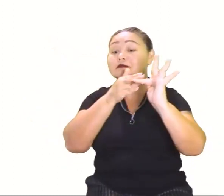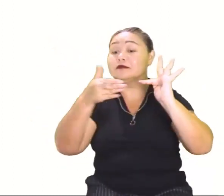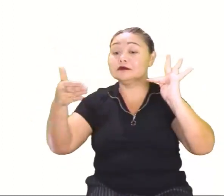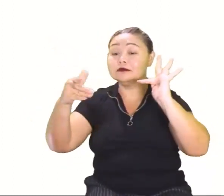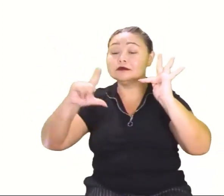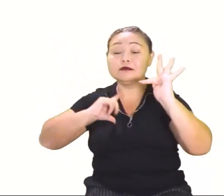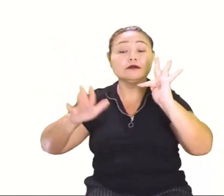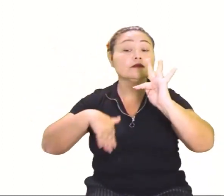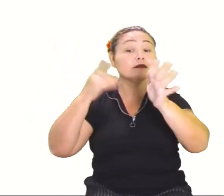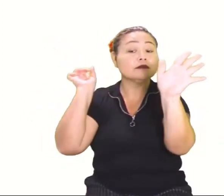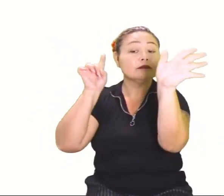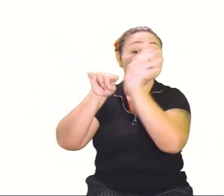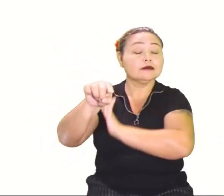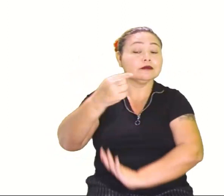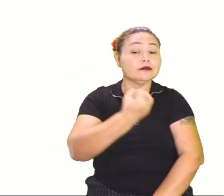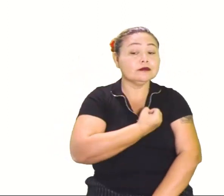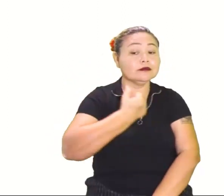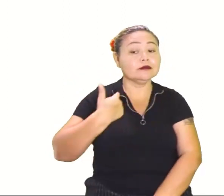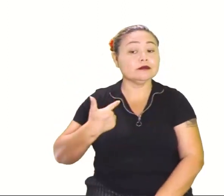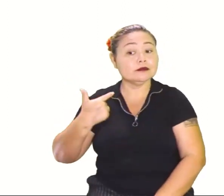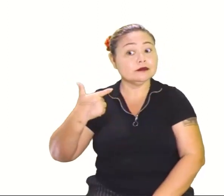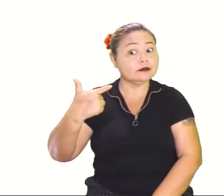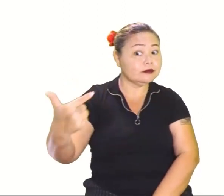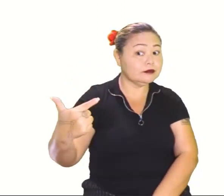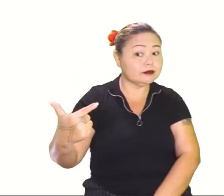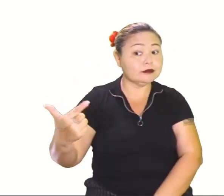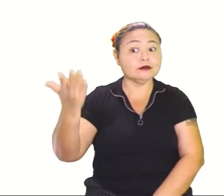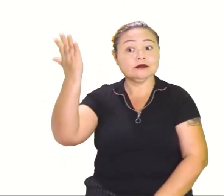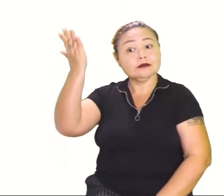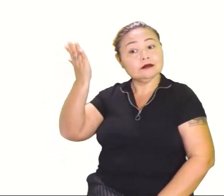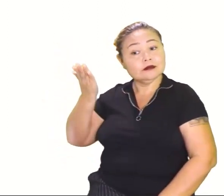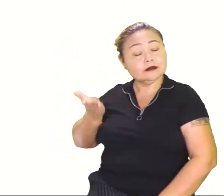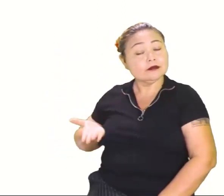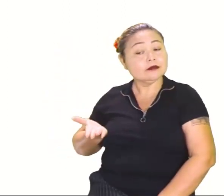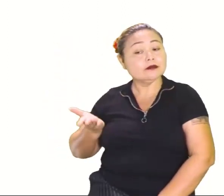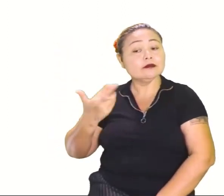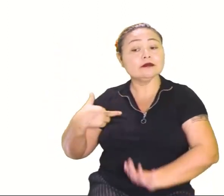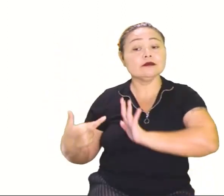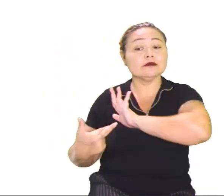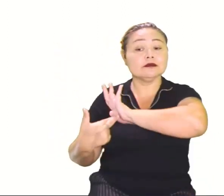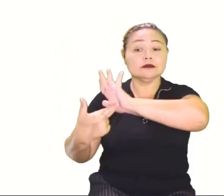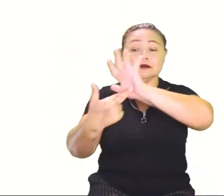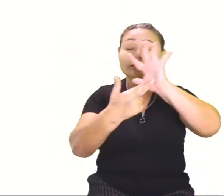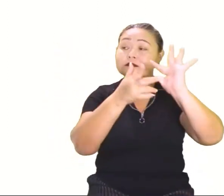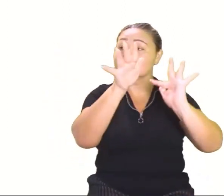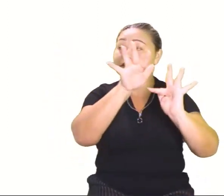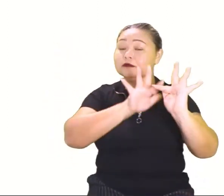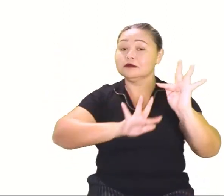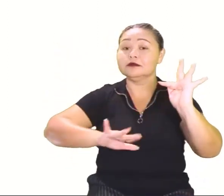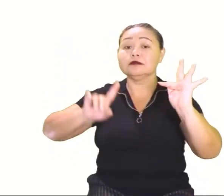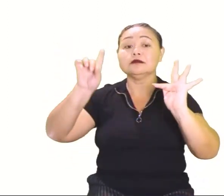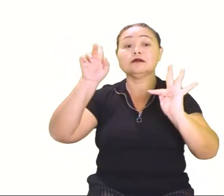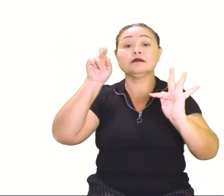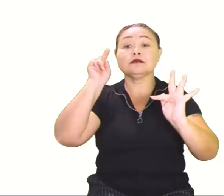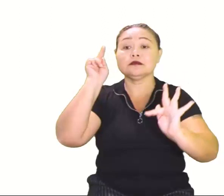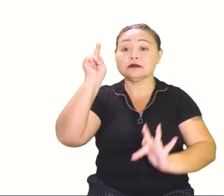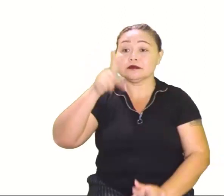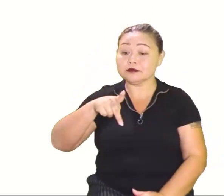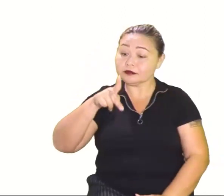modular. Vamos à pergunta de número 2. O seguinte gráfico representa a função p de